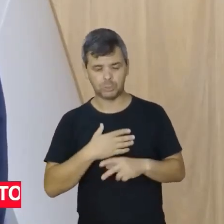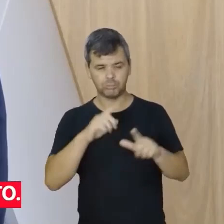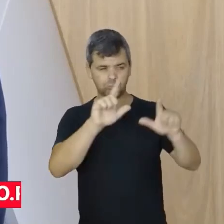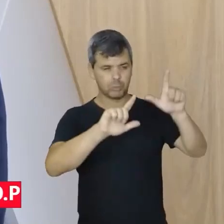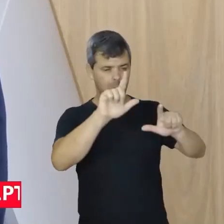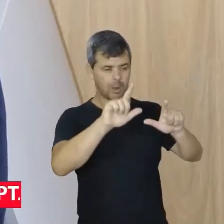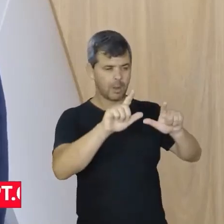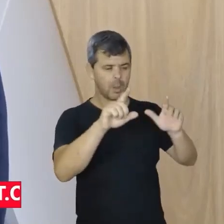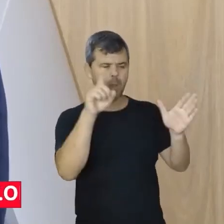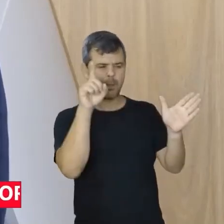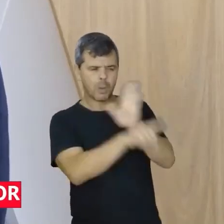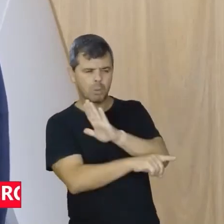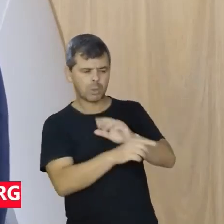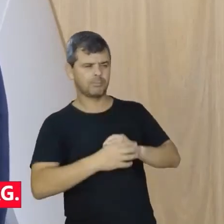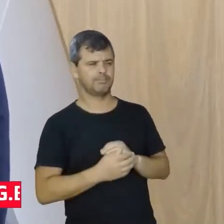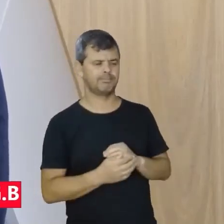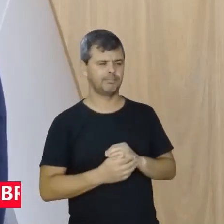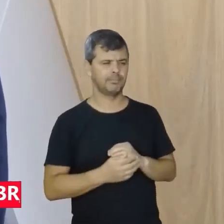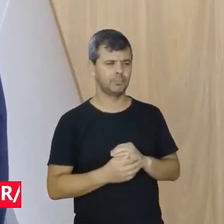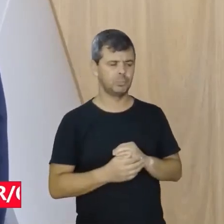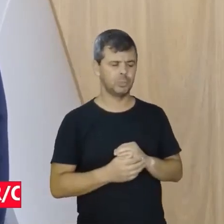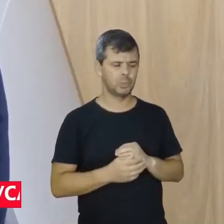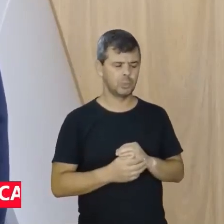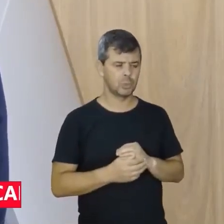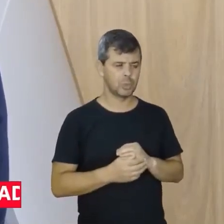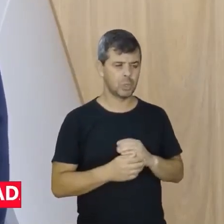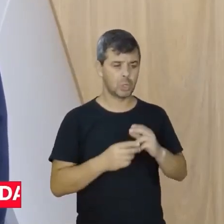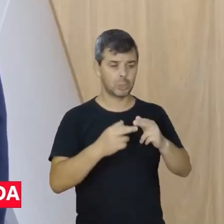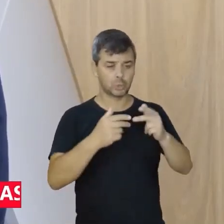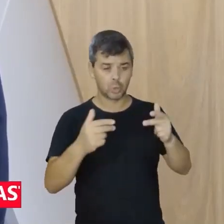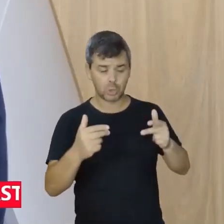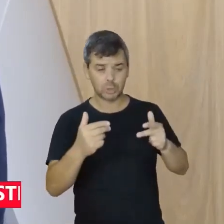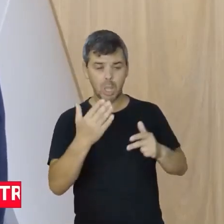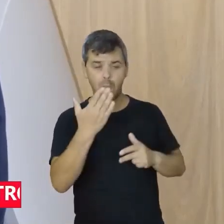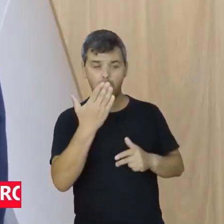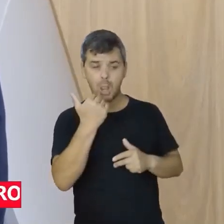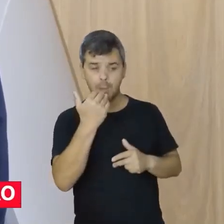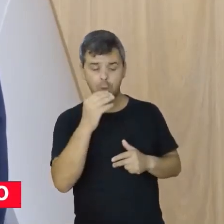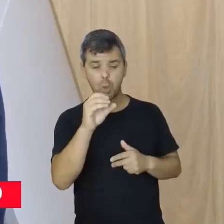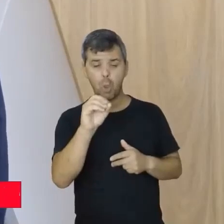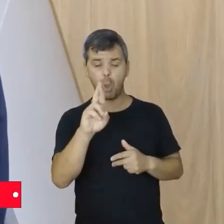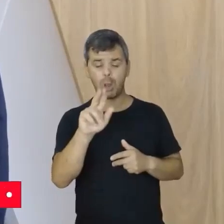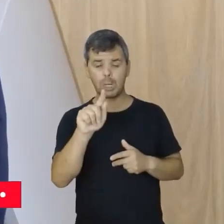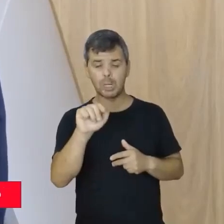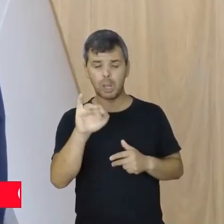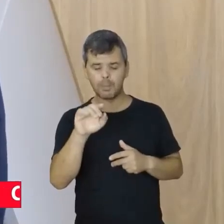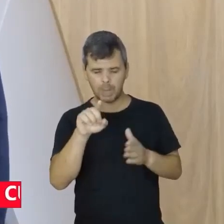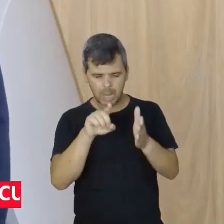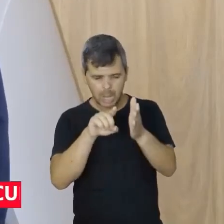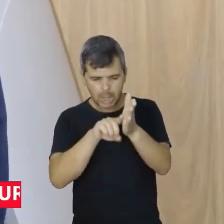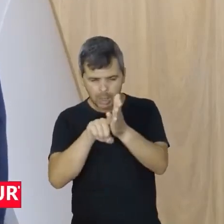que nos enviou essa questão, os produtos orgânicos têm preferência também na análise, na compra e no